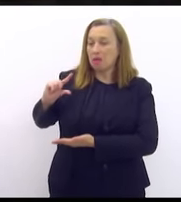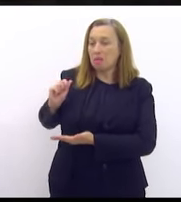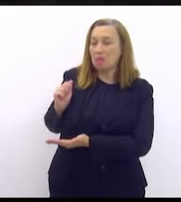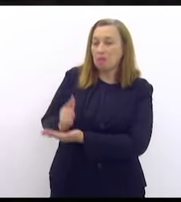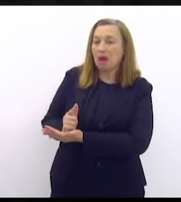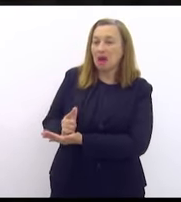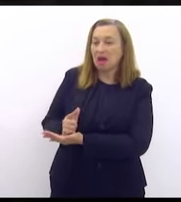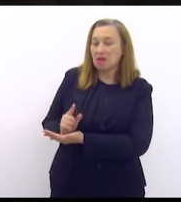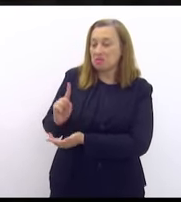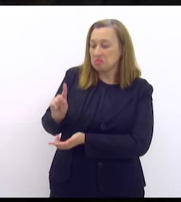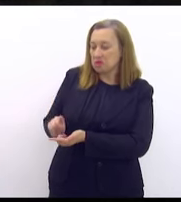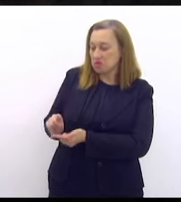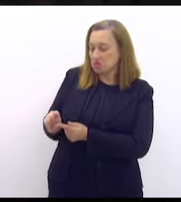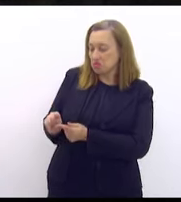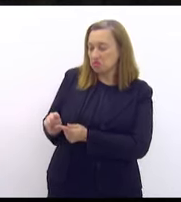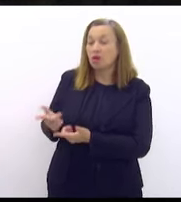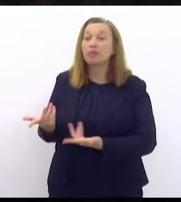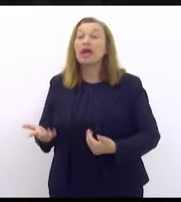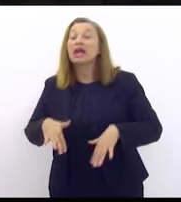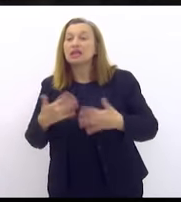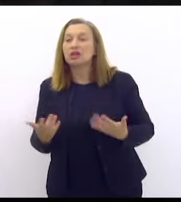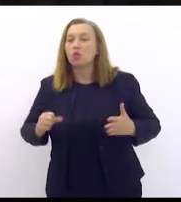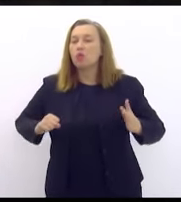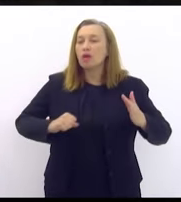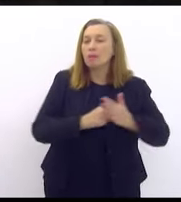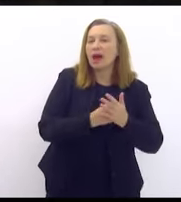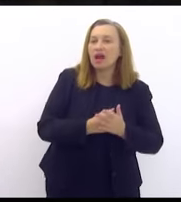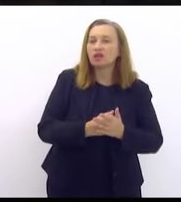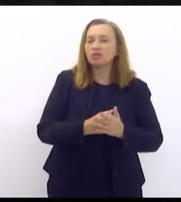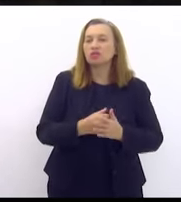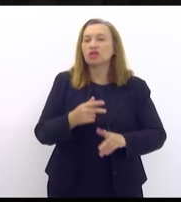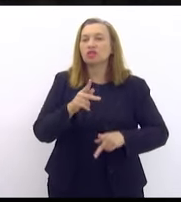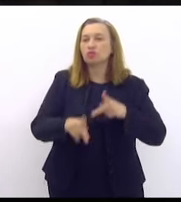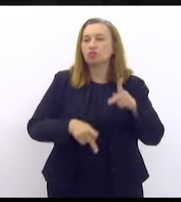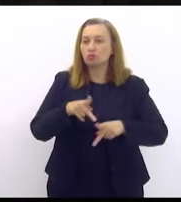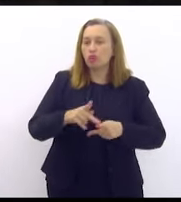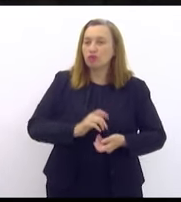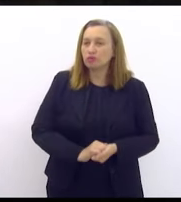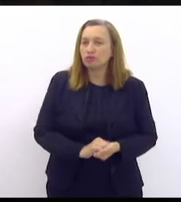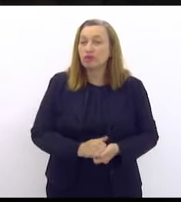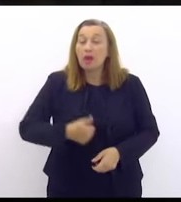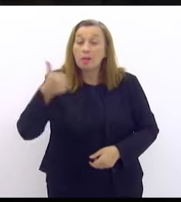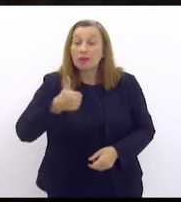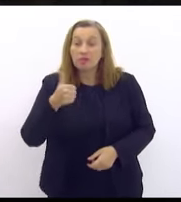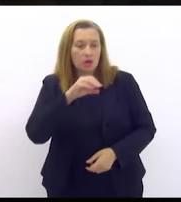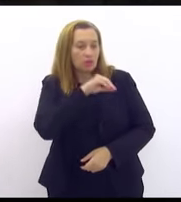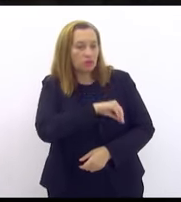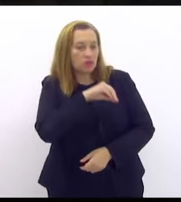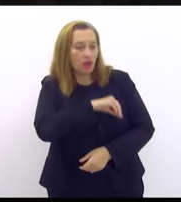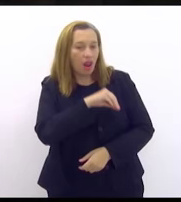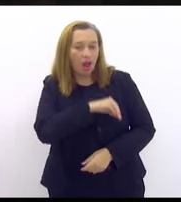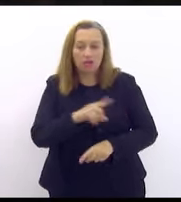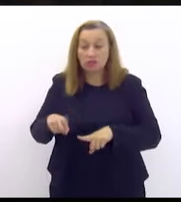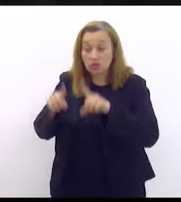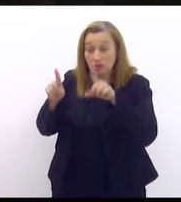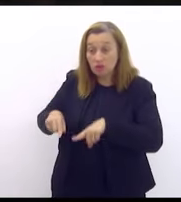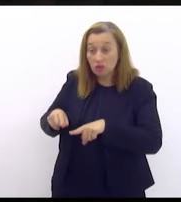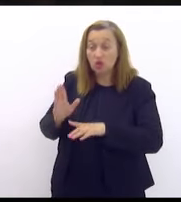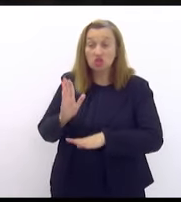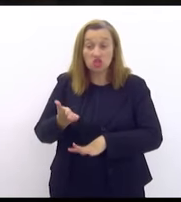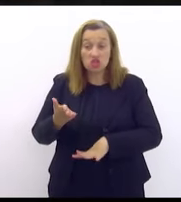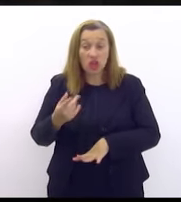que isso não é feito, o impacto é direto no trabalhador. Primeiro, na renda do servidor, que já olha o